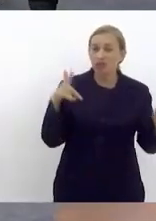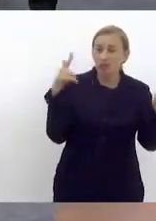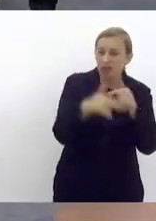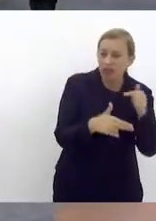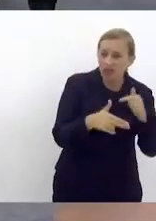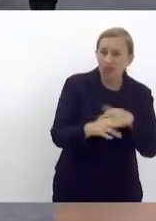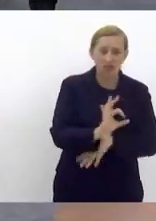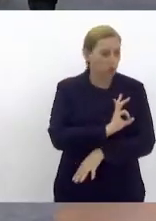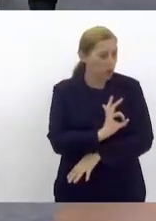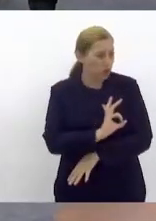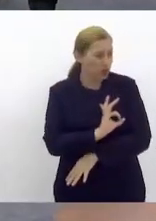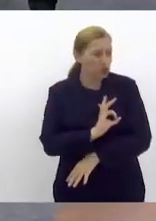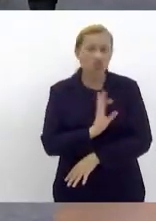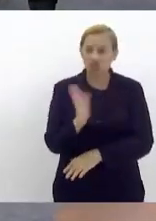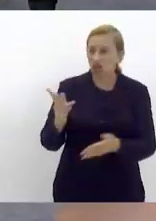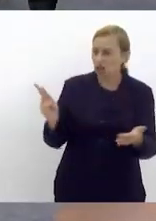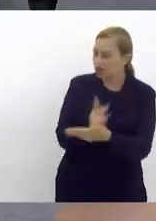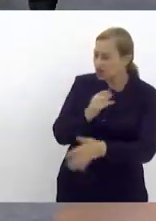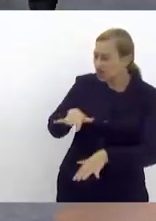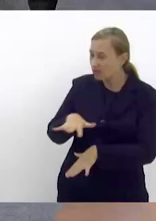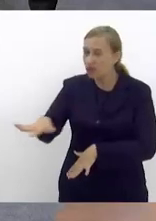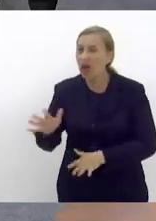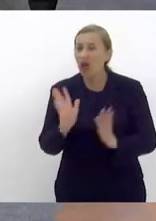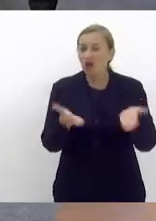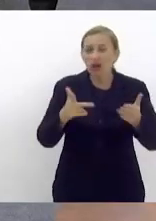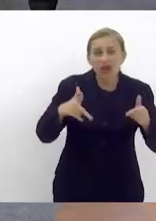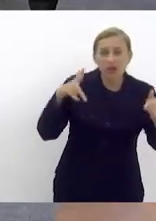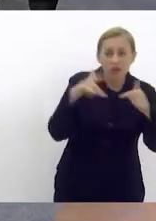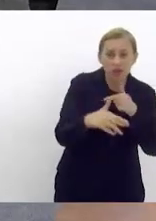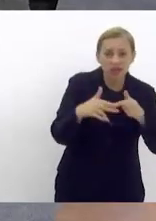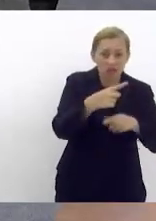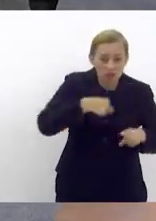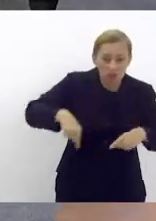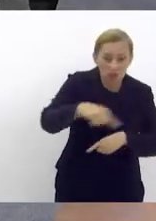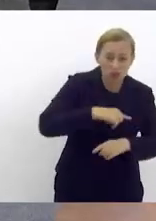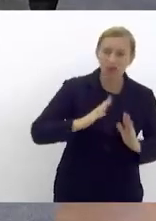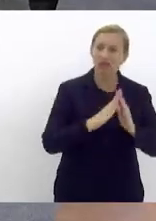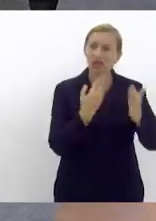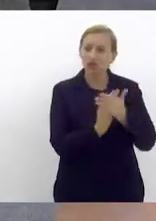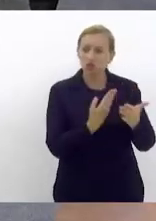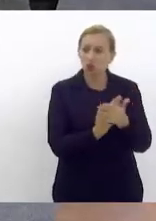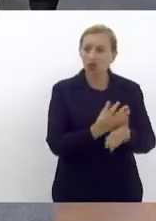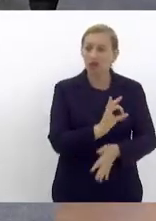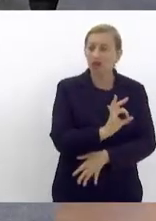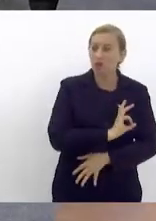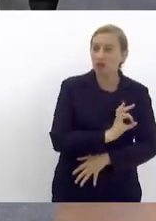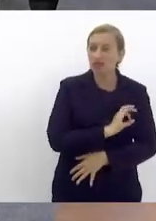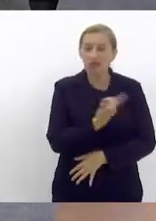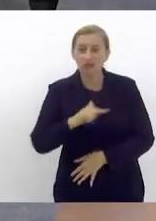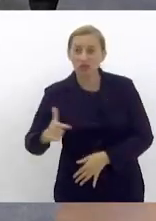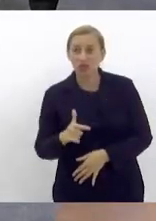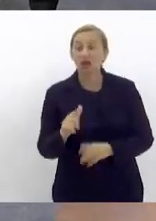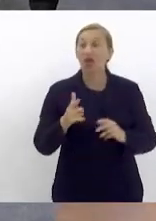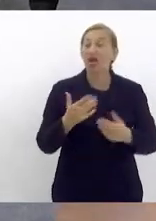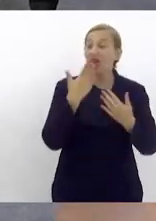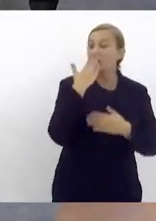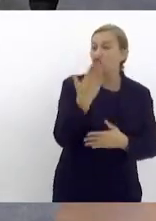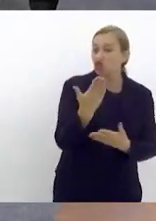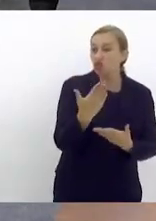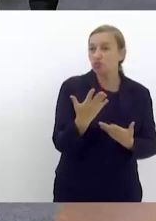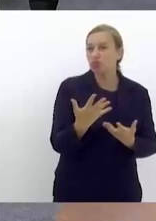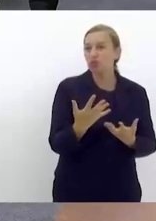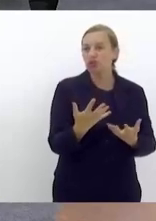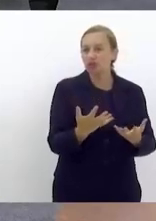como já fizeram nas favelas, agora impedindo que no entorno da escola tenha polícia, é típico daqueles que têm ojeriza, que